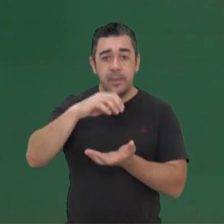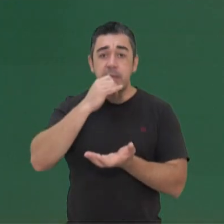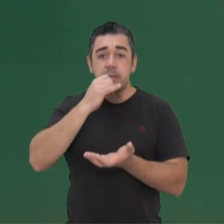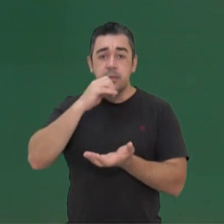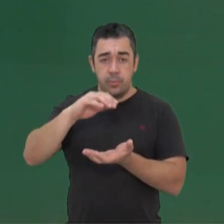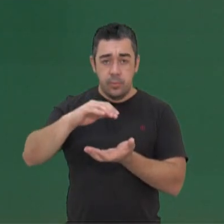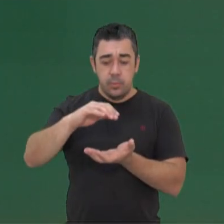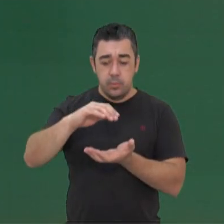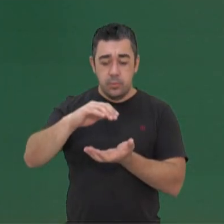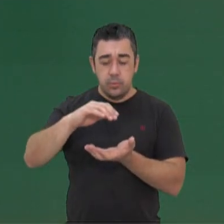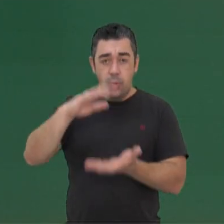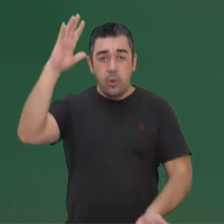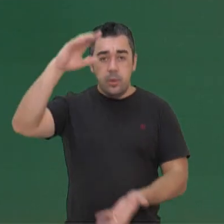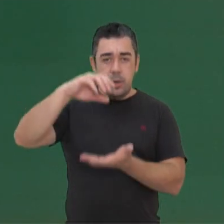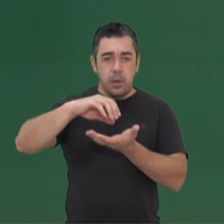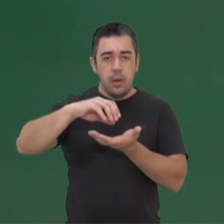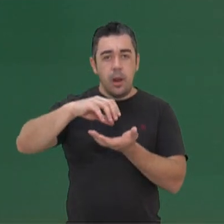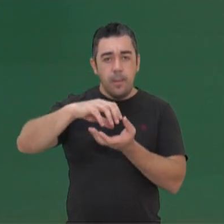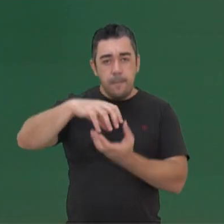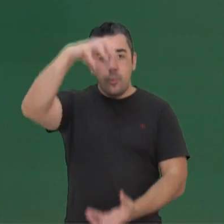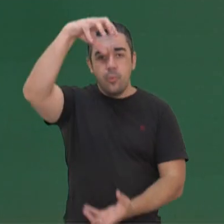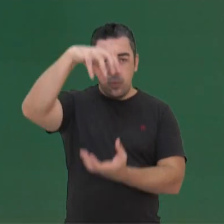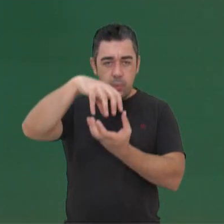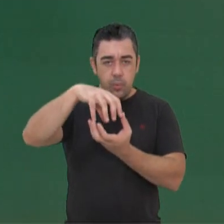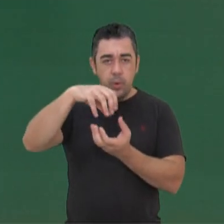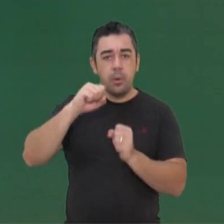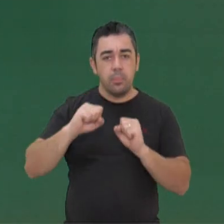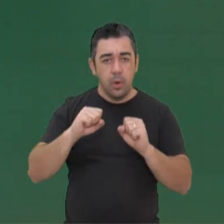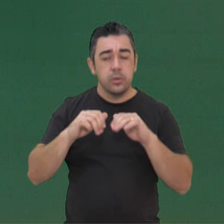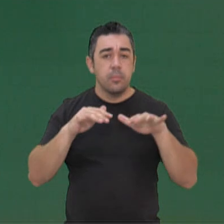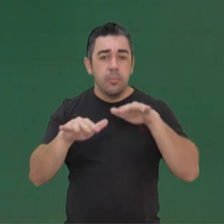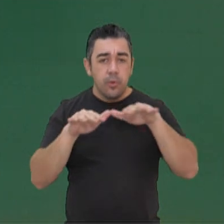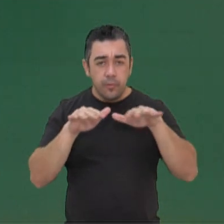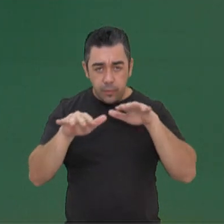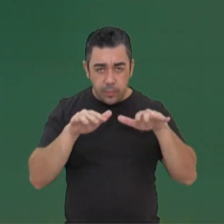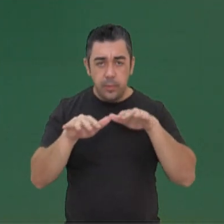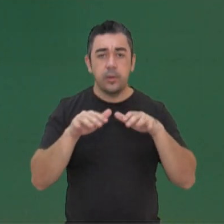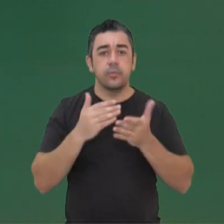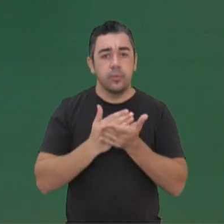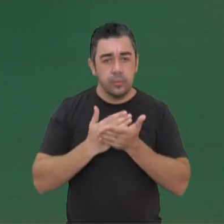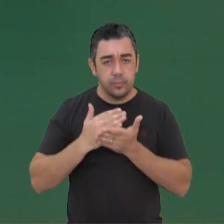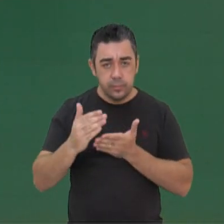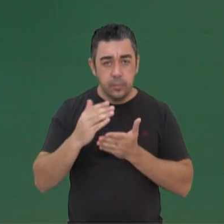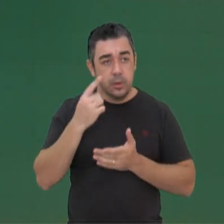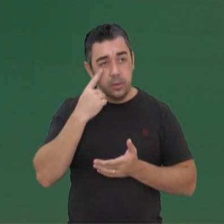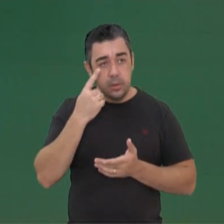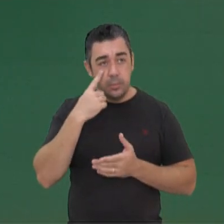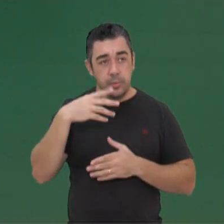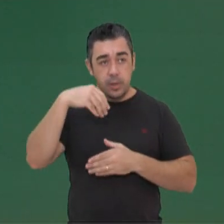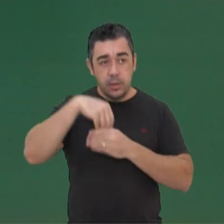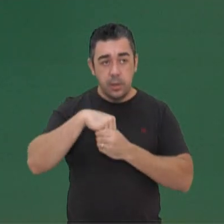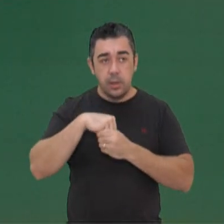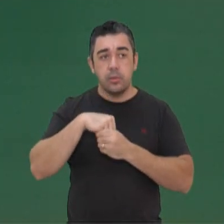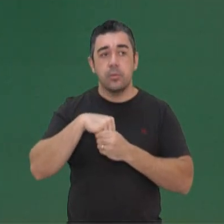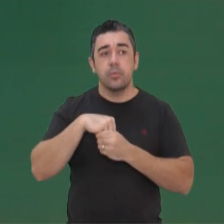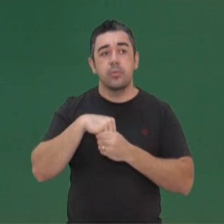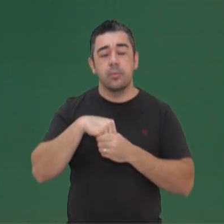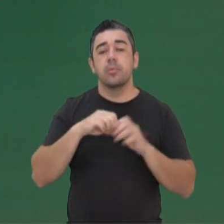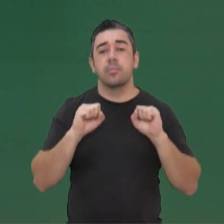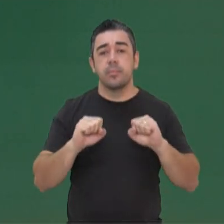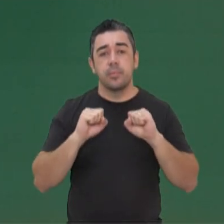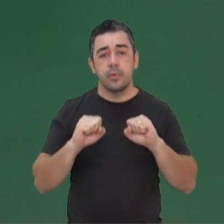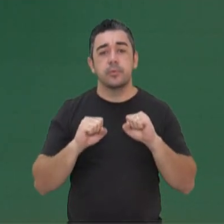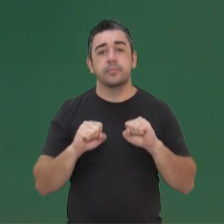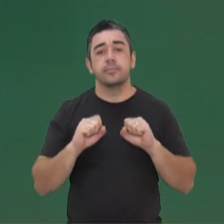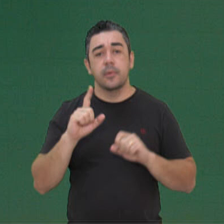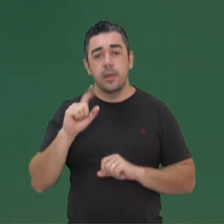você soltar essa mola pode começar a entrar em movimento. Pode começar, essa energia que está guardada pode ser